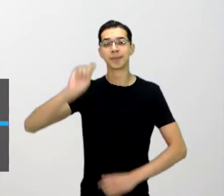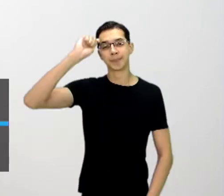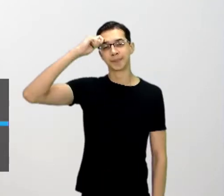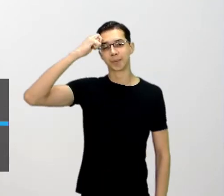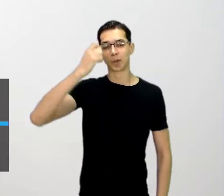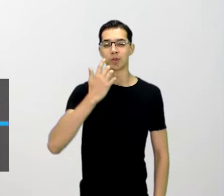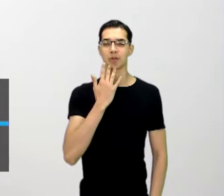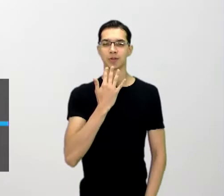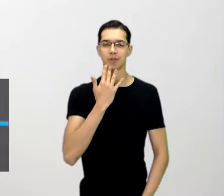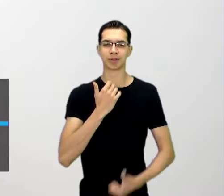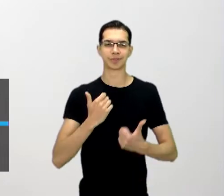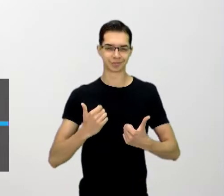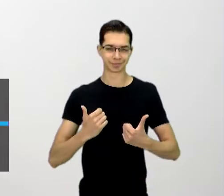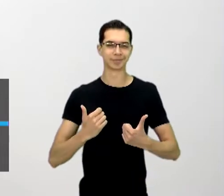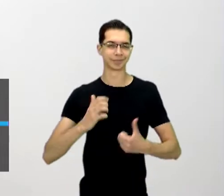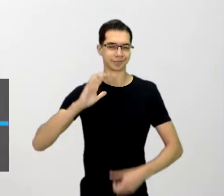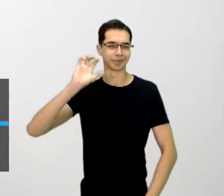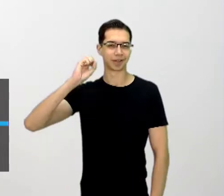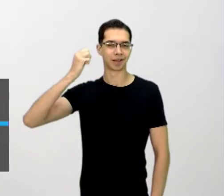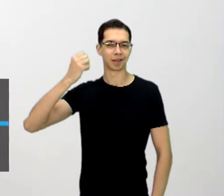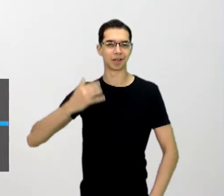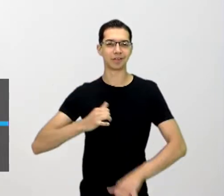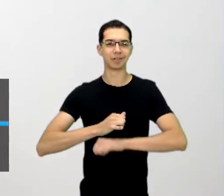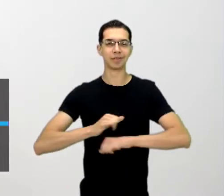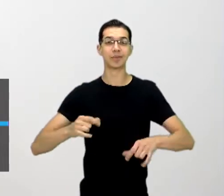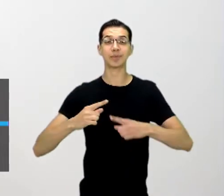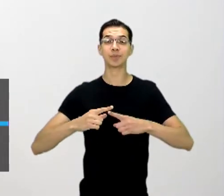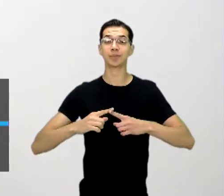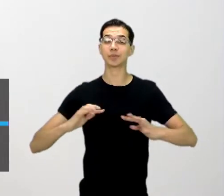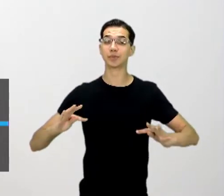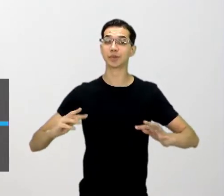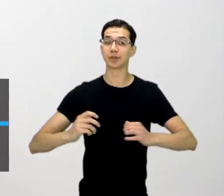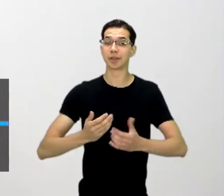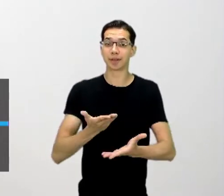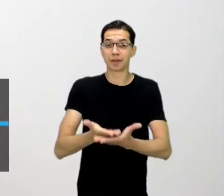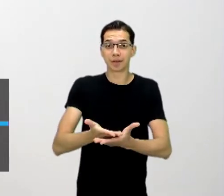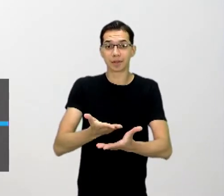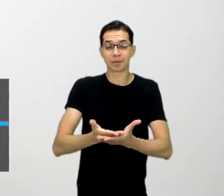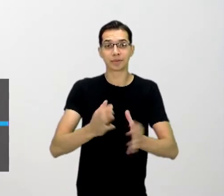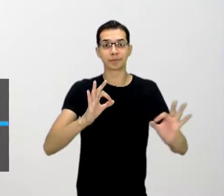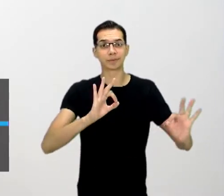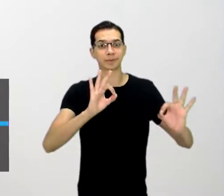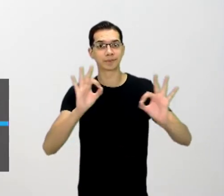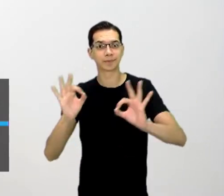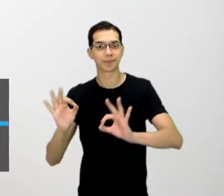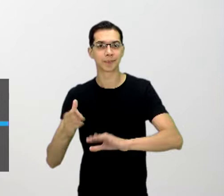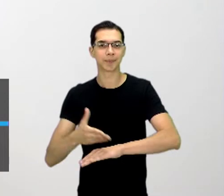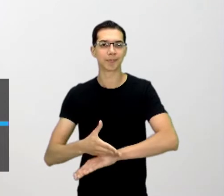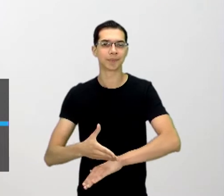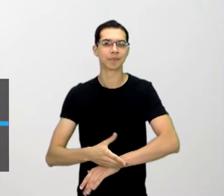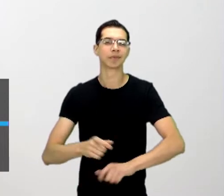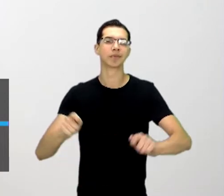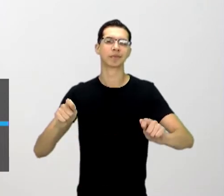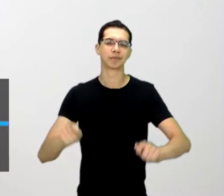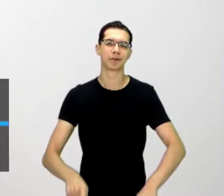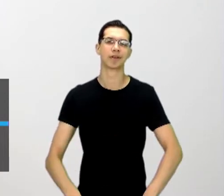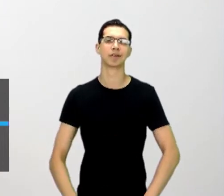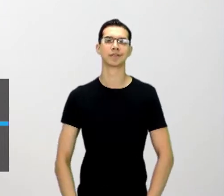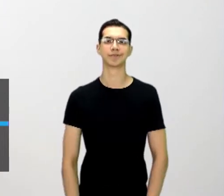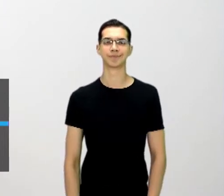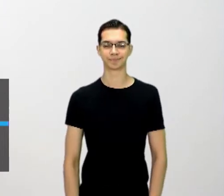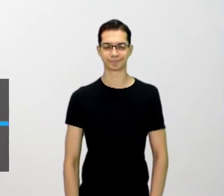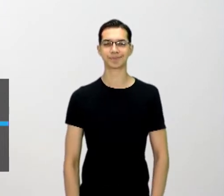que todos aí possam ter acesso à nossa aula. E, né, para a galerinha aí que está nos